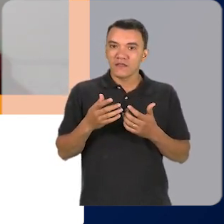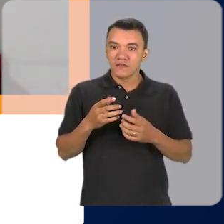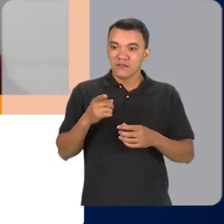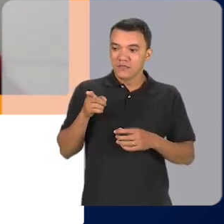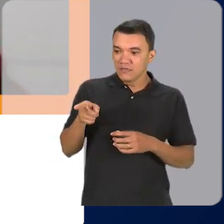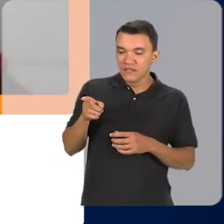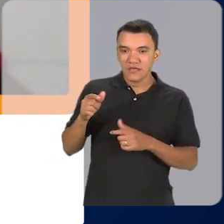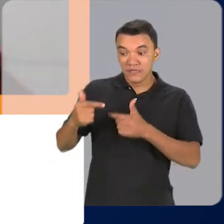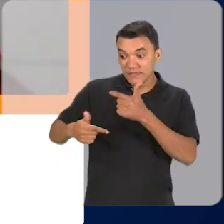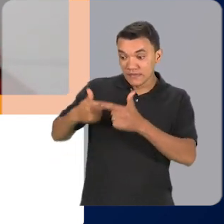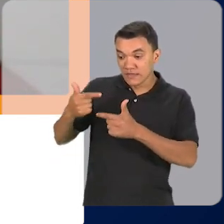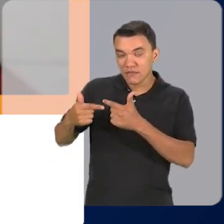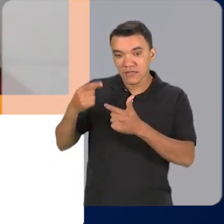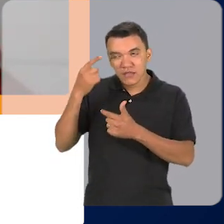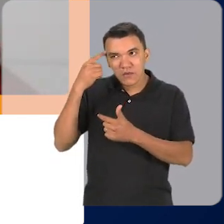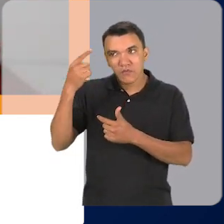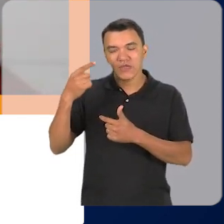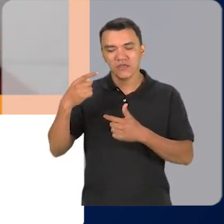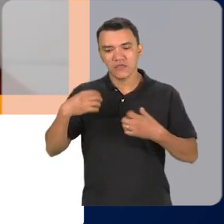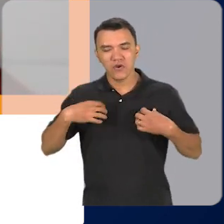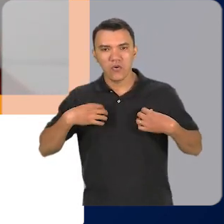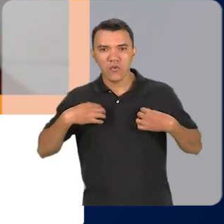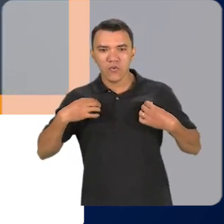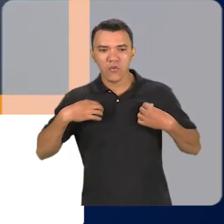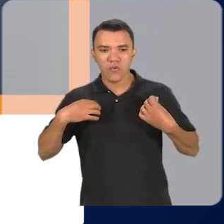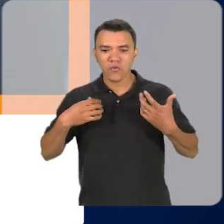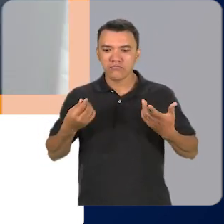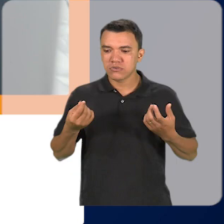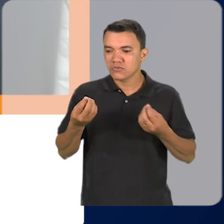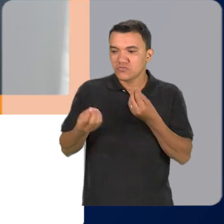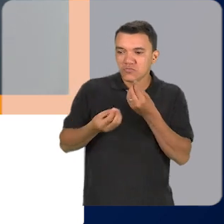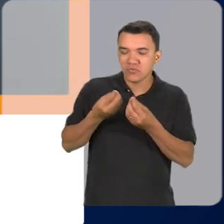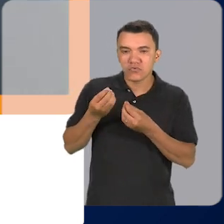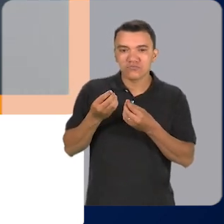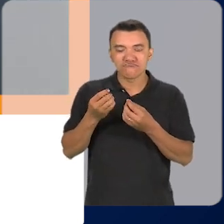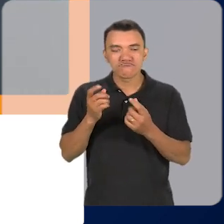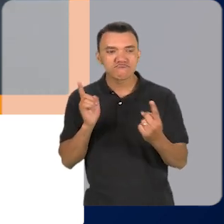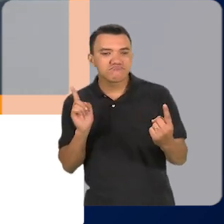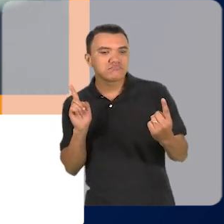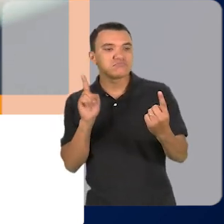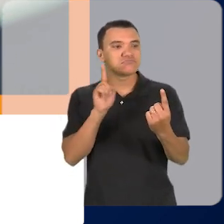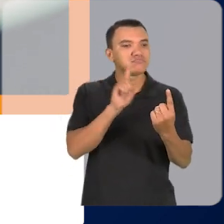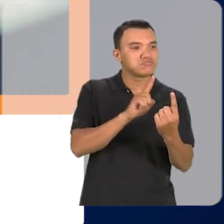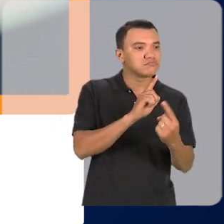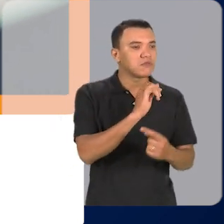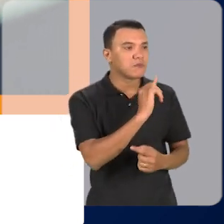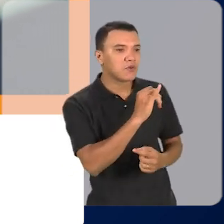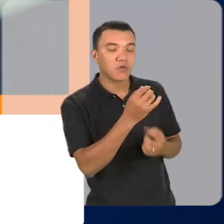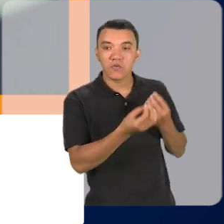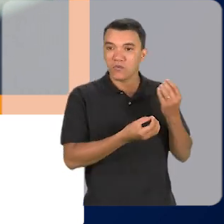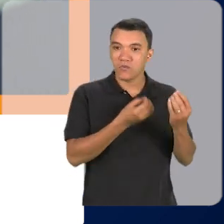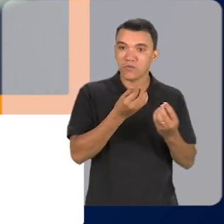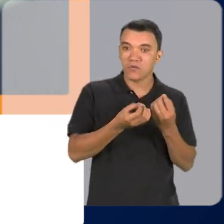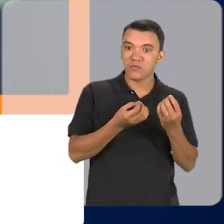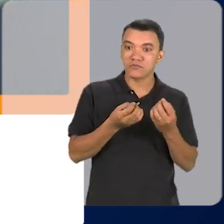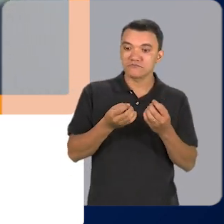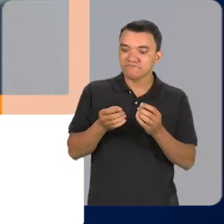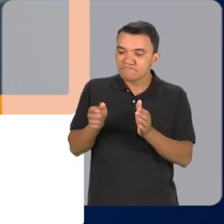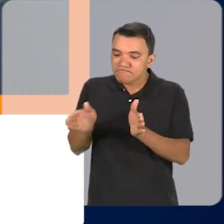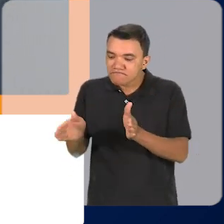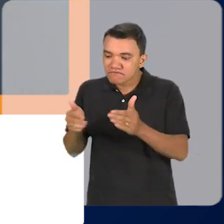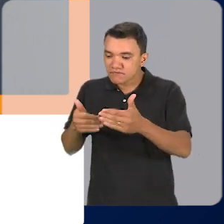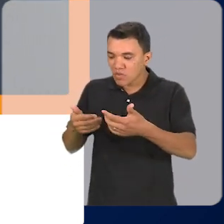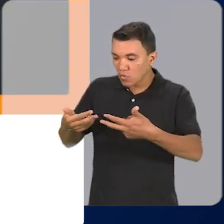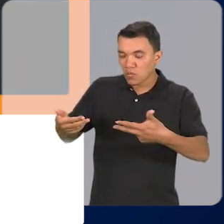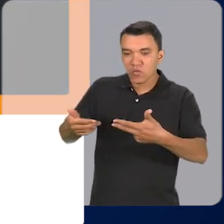que ele vai vestir, ele pensa como ele vai abordar, ele pensa como ele vai condicionar o produto para o produto não estragar, para que ele não tenha